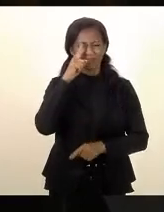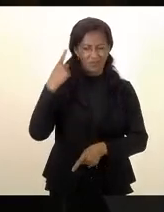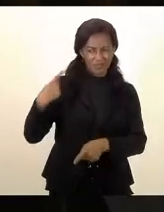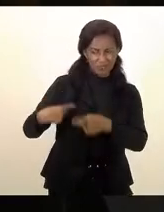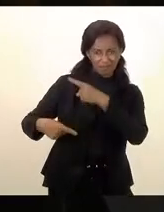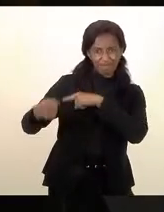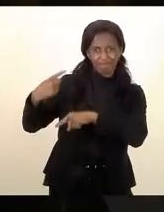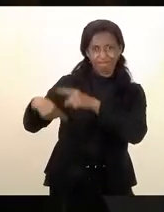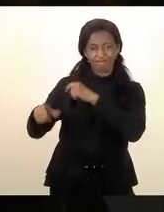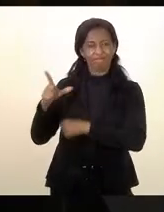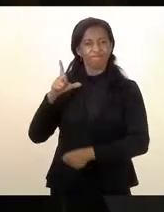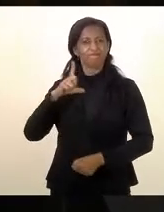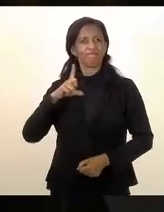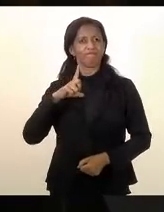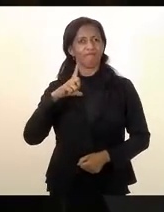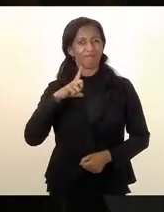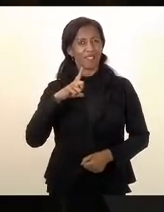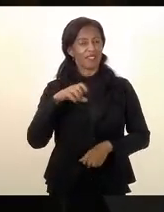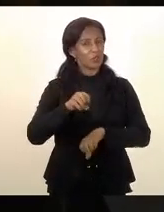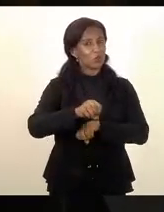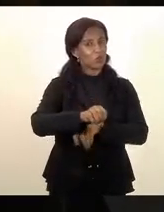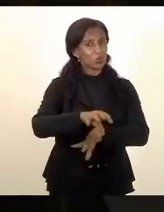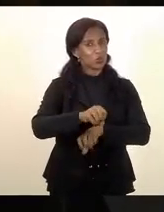a ter uma educação dualizada